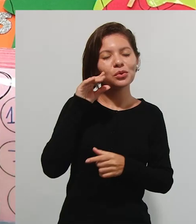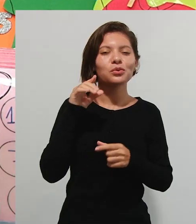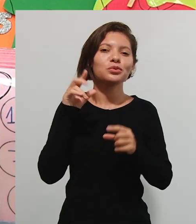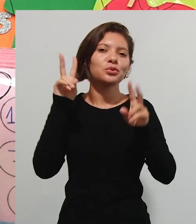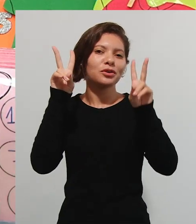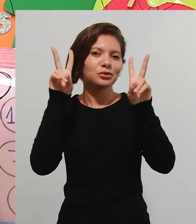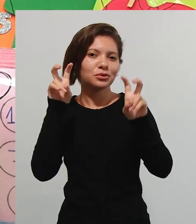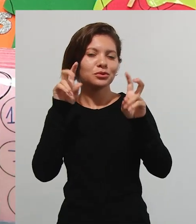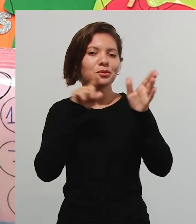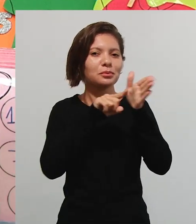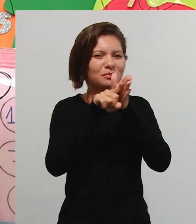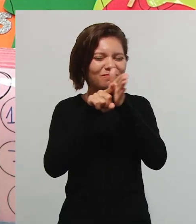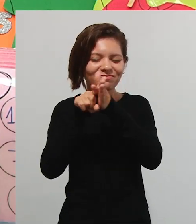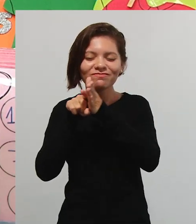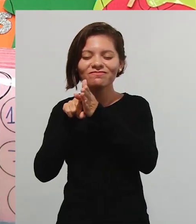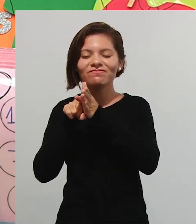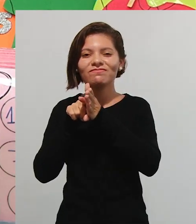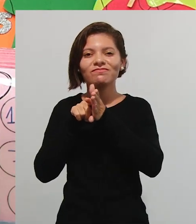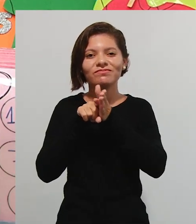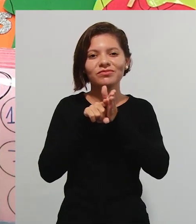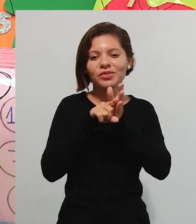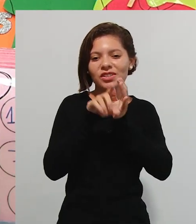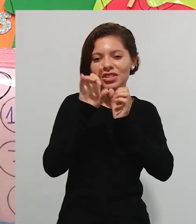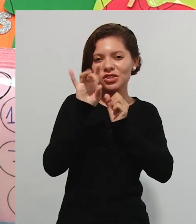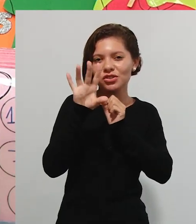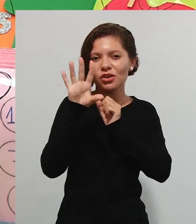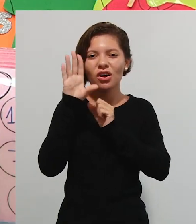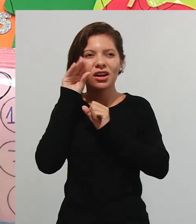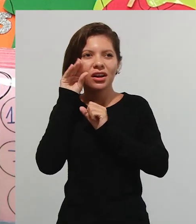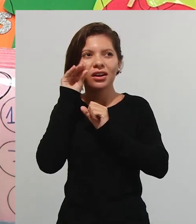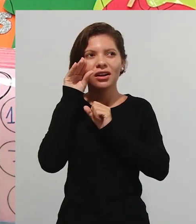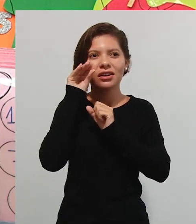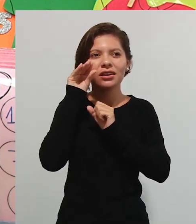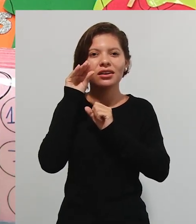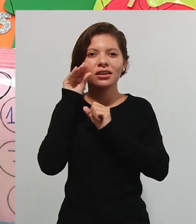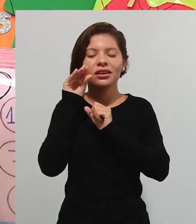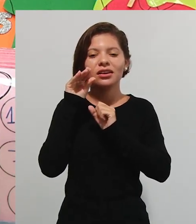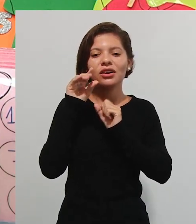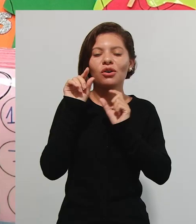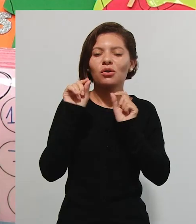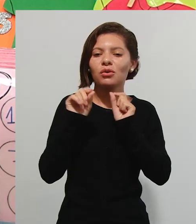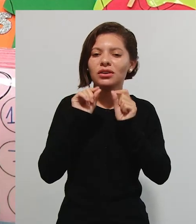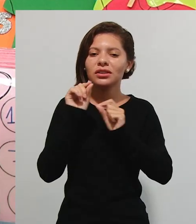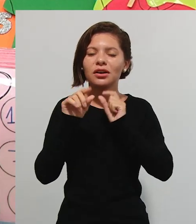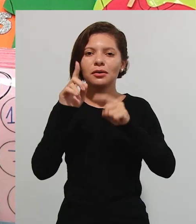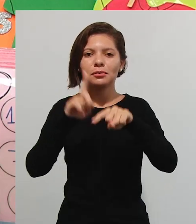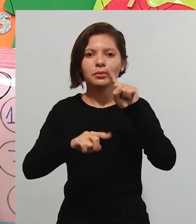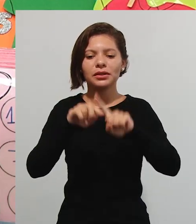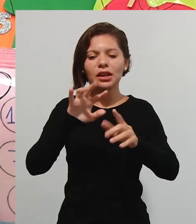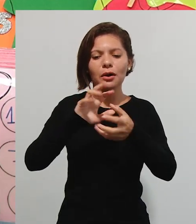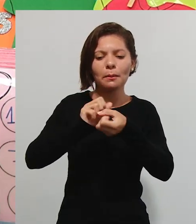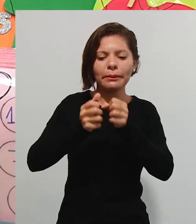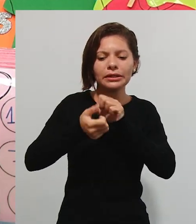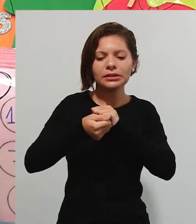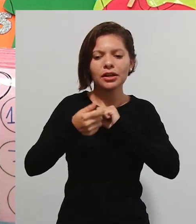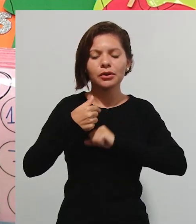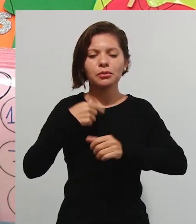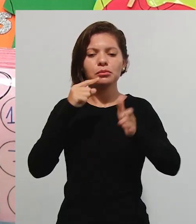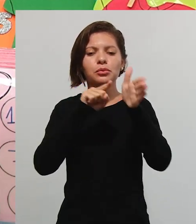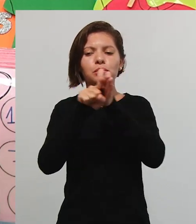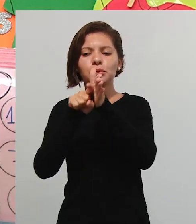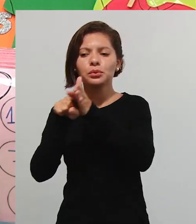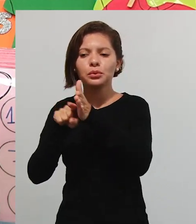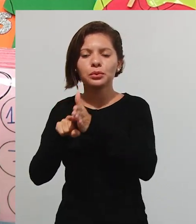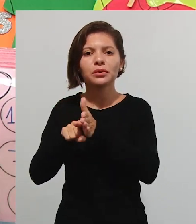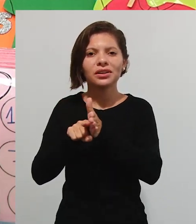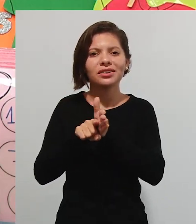sobre isso, pesquise. Não fique só na curiosidade, mas pesquise. Poxa, olha aqui, eu vi esse material sobre massinha, então deixa eu procurar